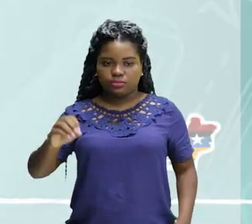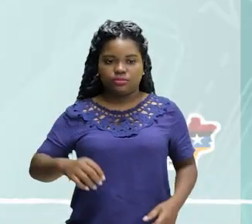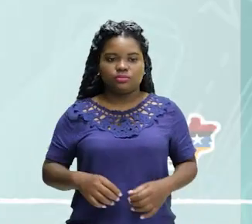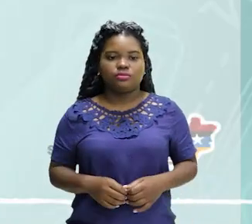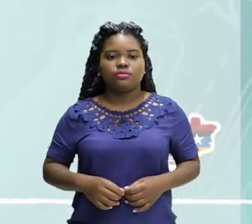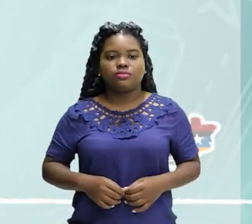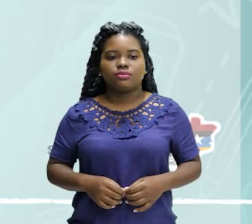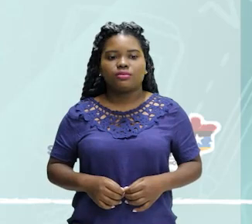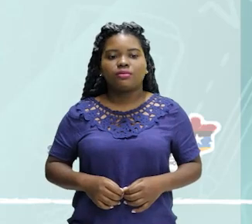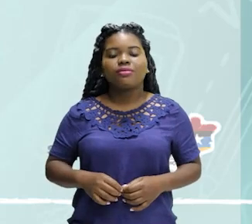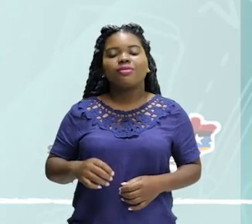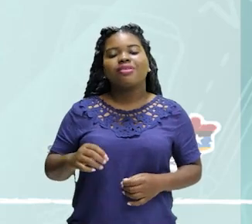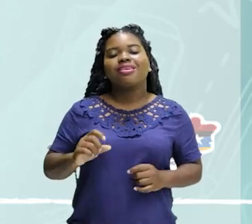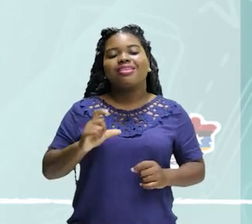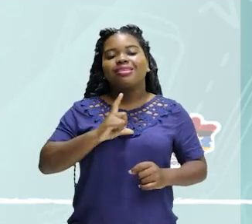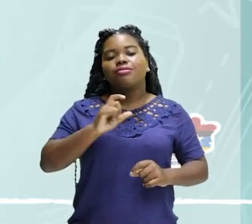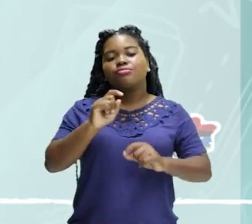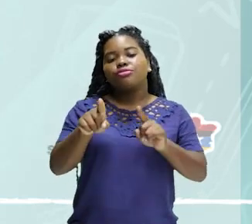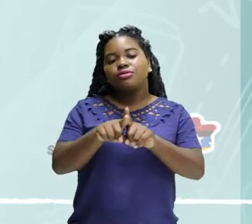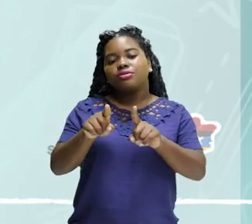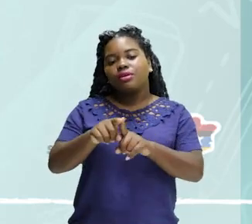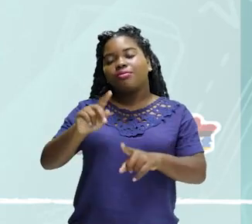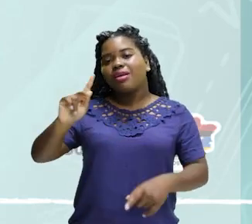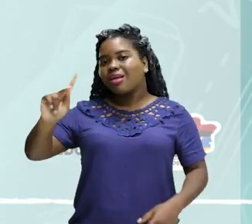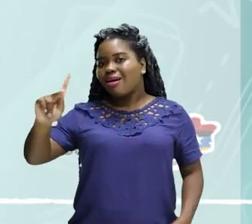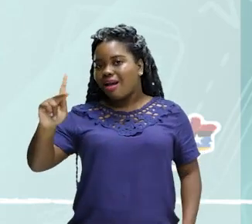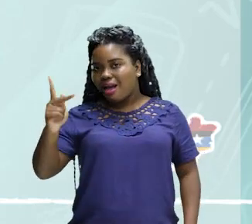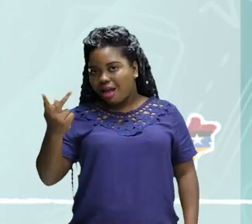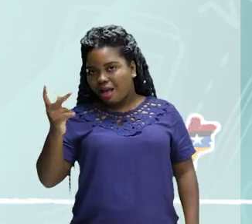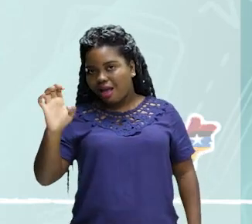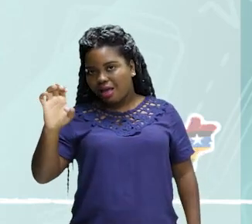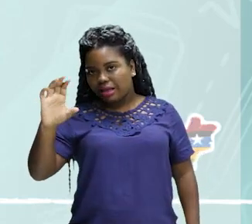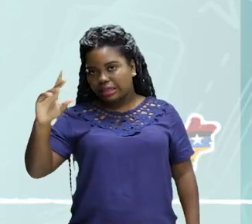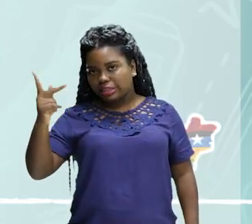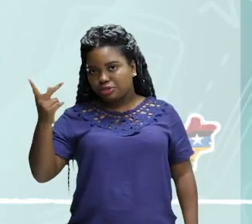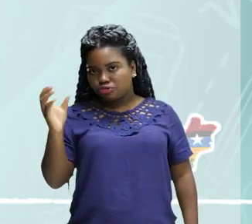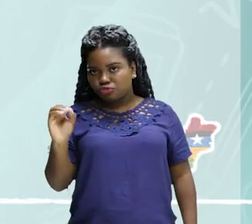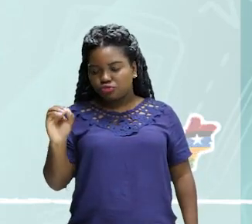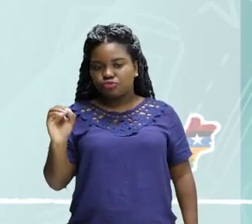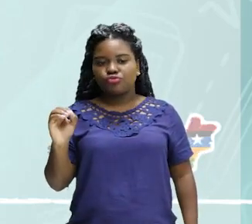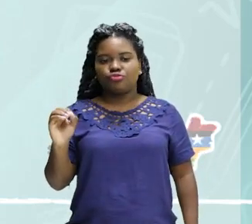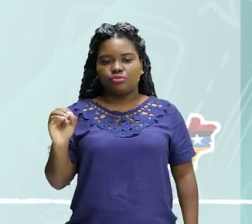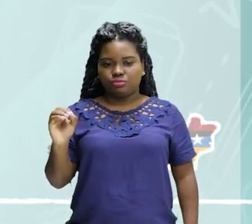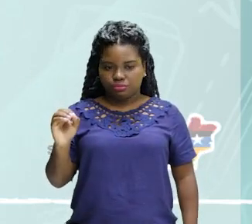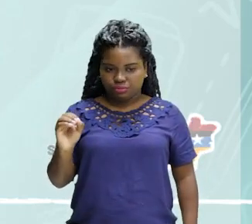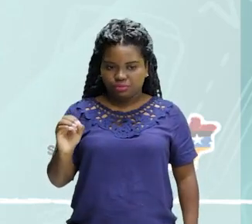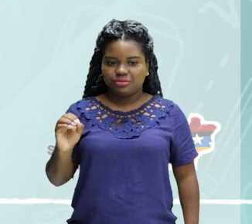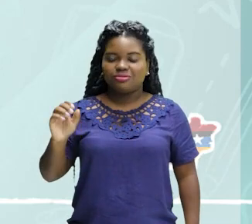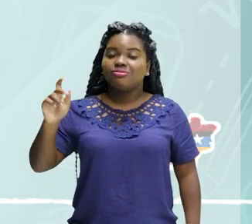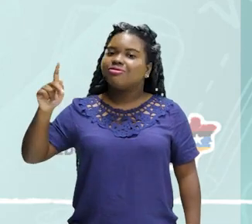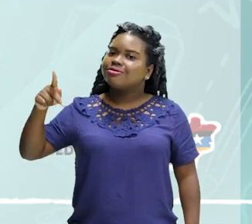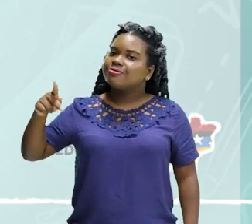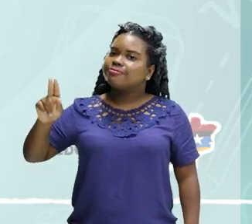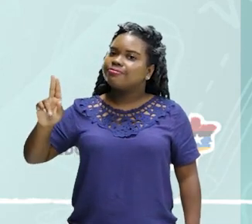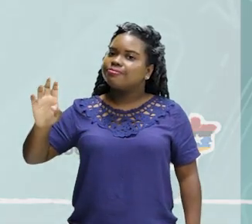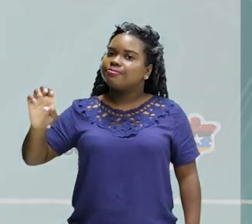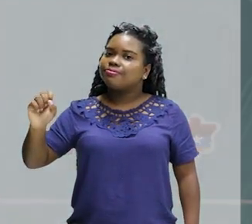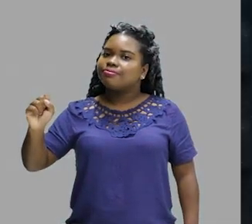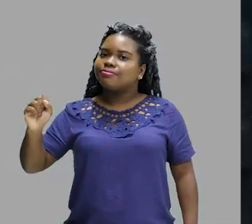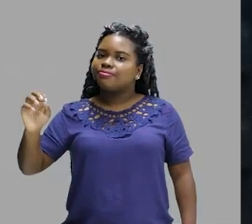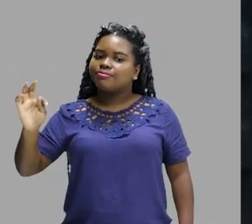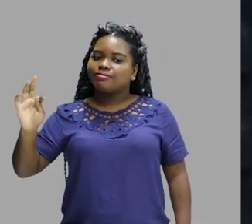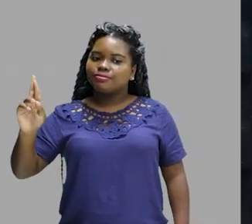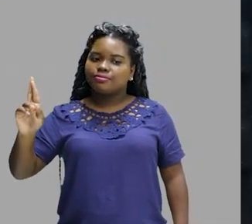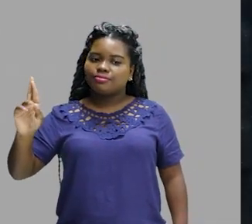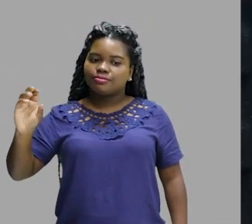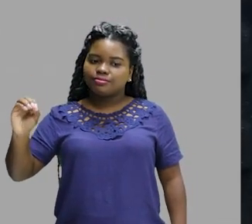Hacer, hacer, hecho. poner, puesto,